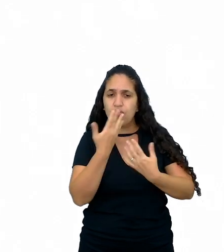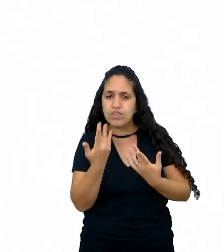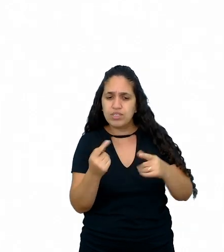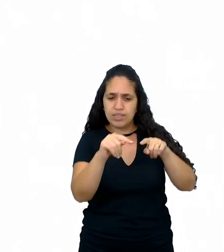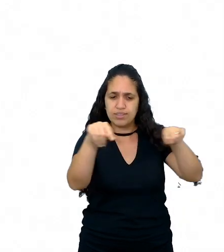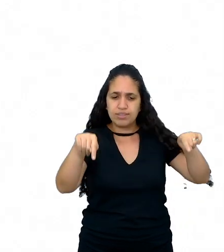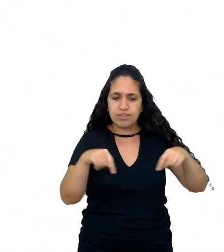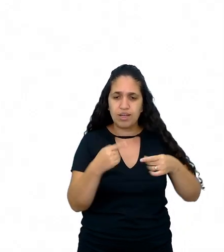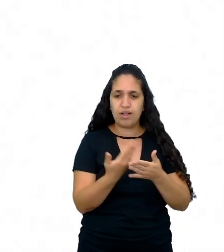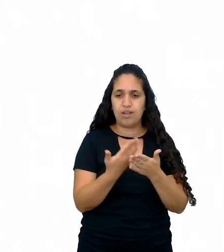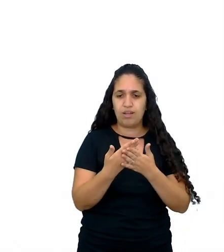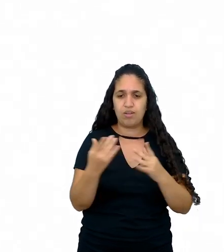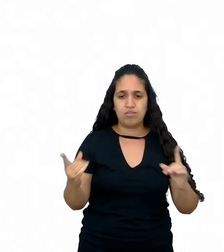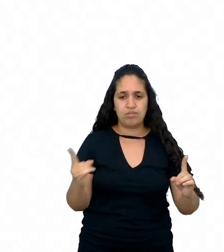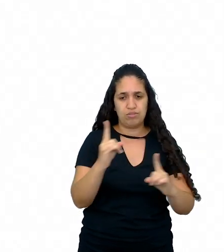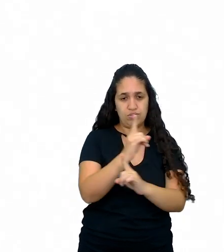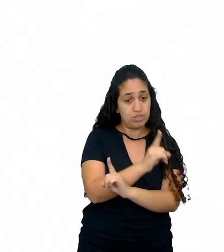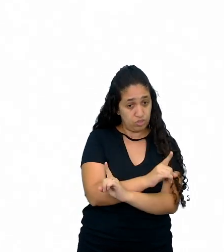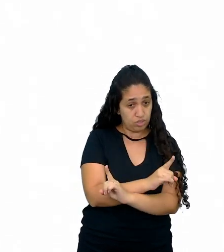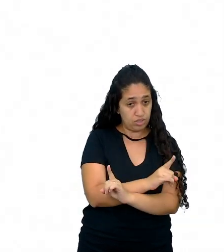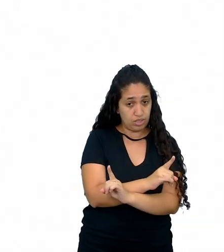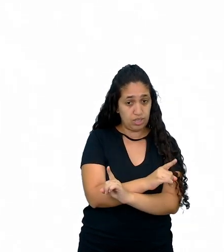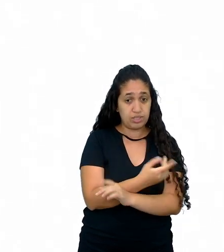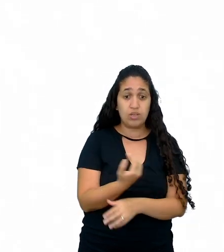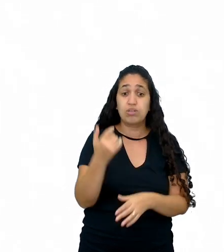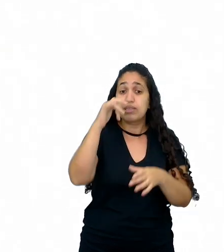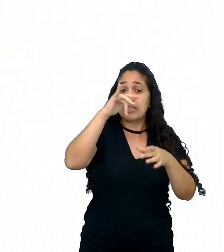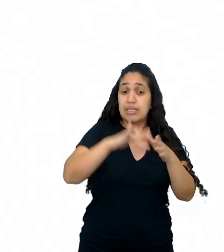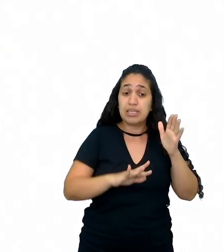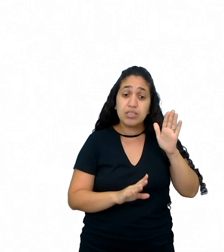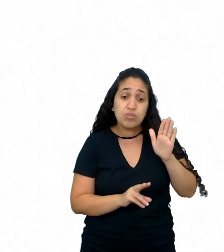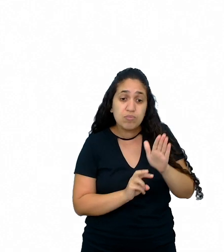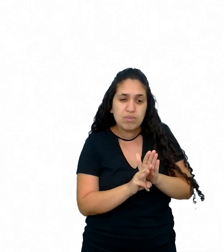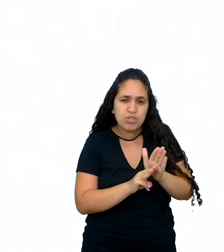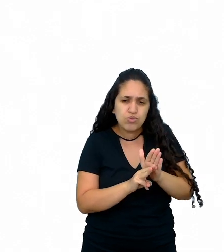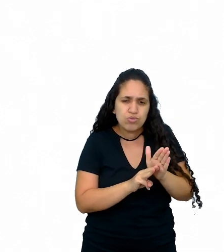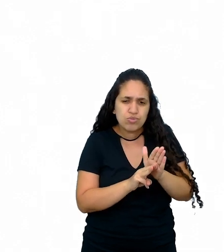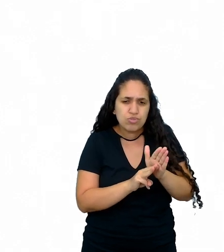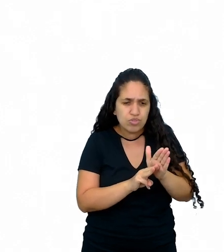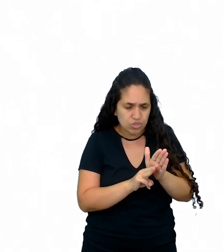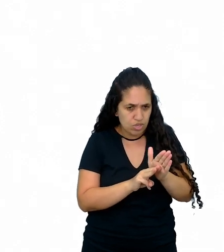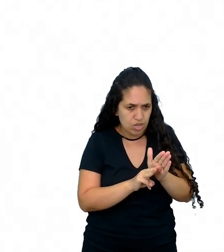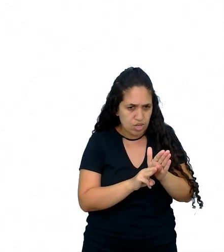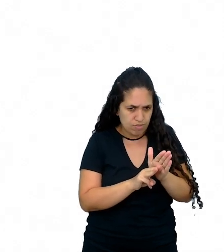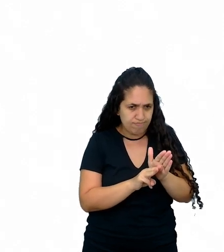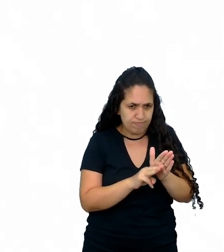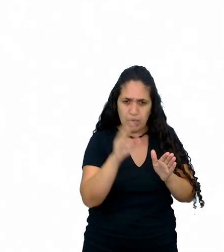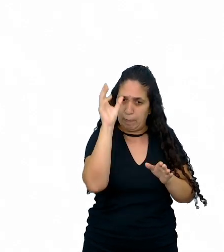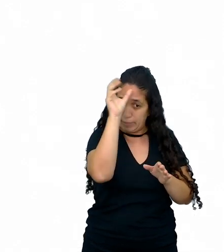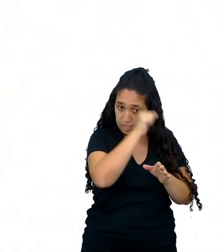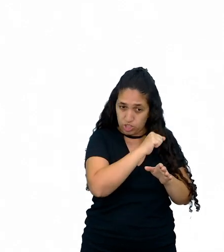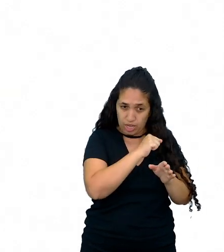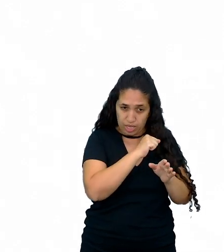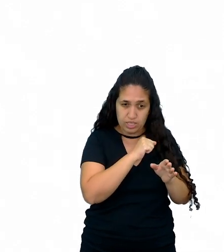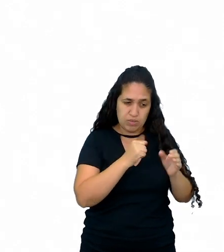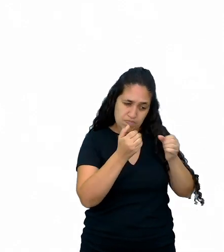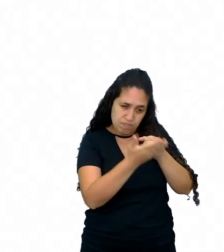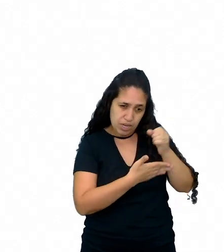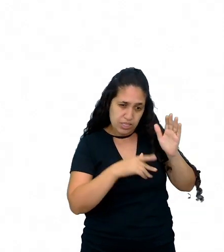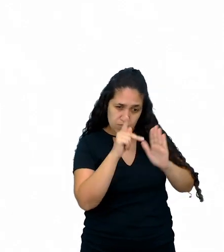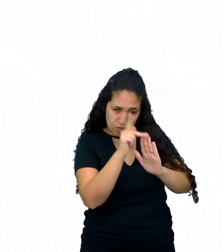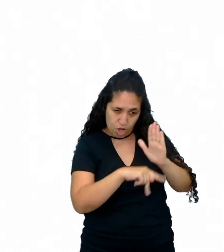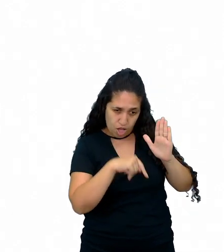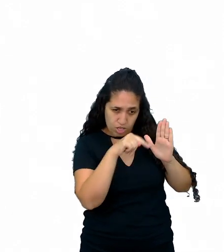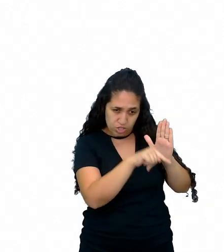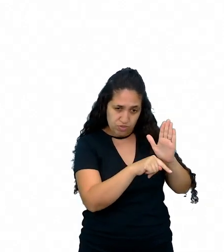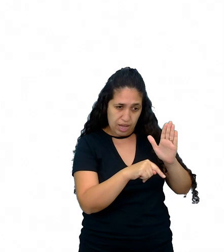aula invertida. Então, dentro dessa metodologia ativa, da aprendizagem baseada em projetos, nós vamos levar